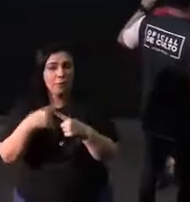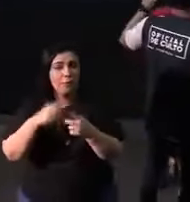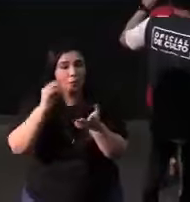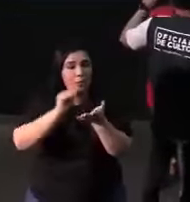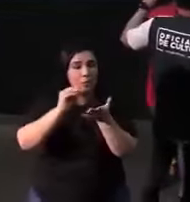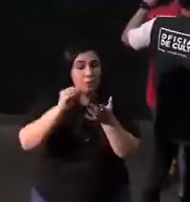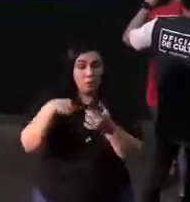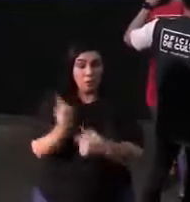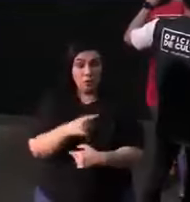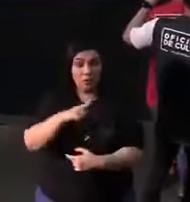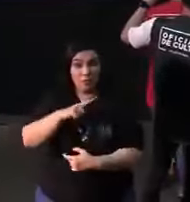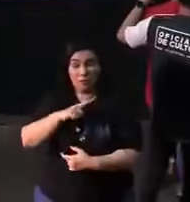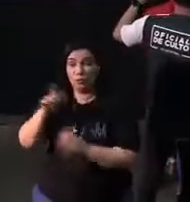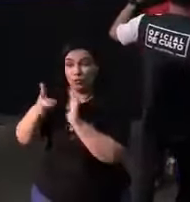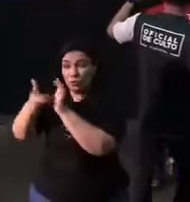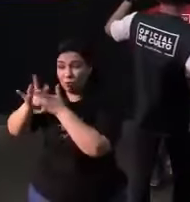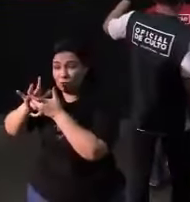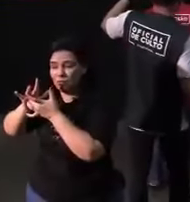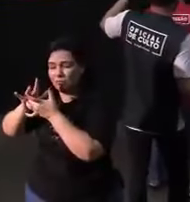temos tudo.